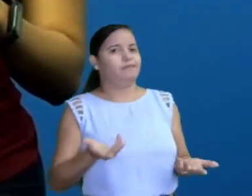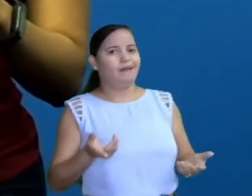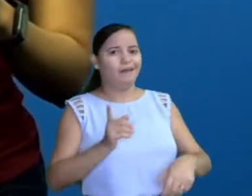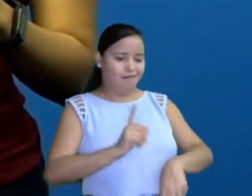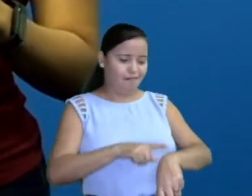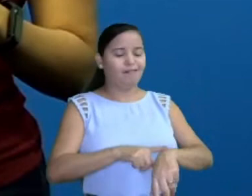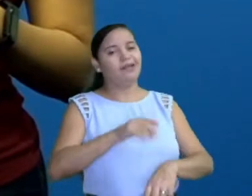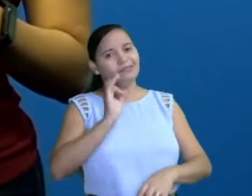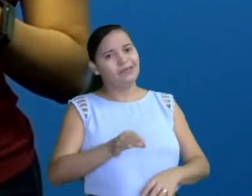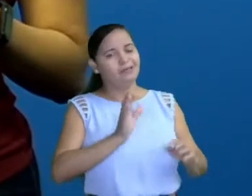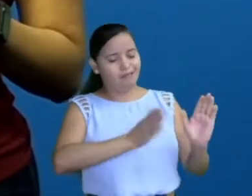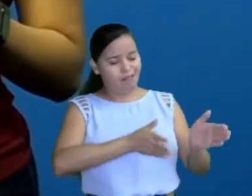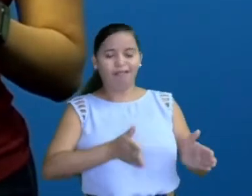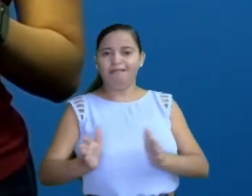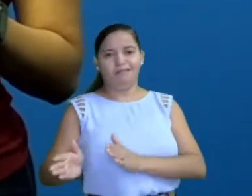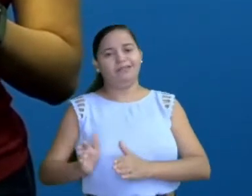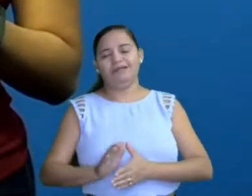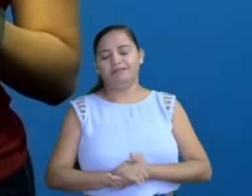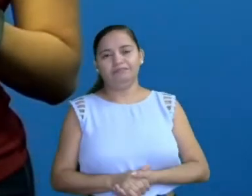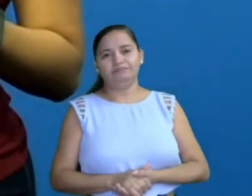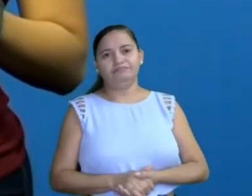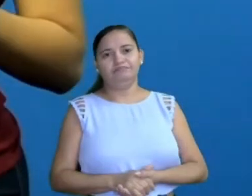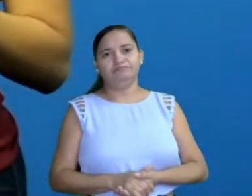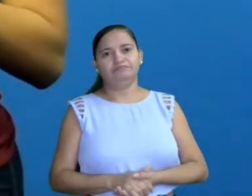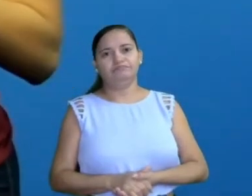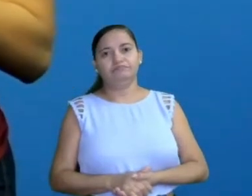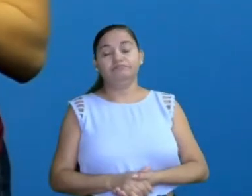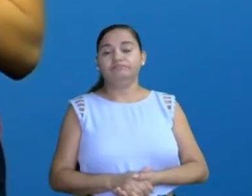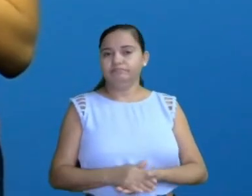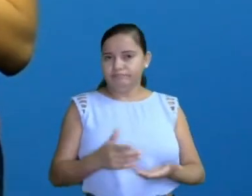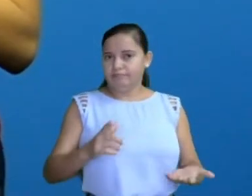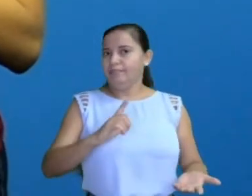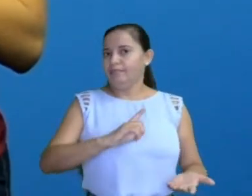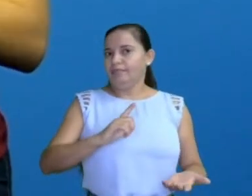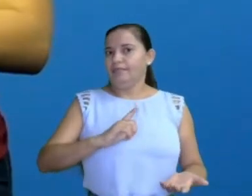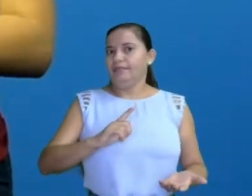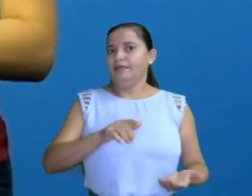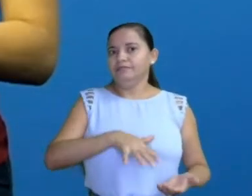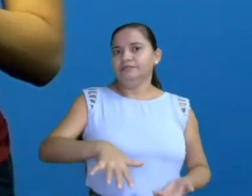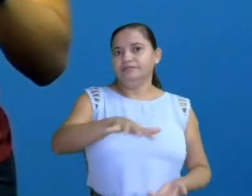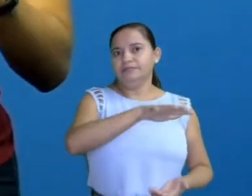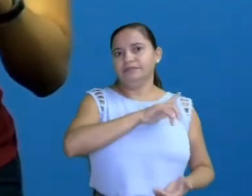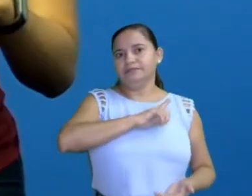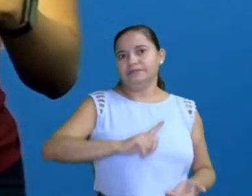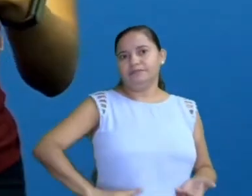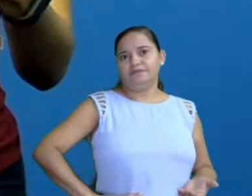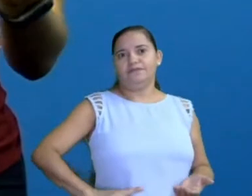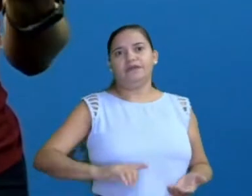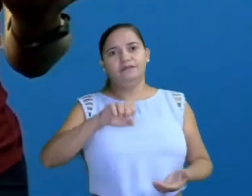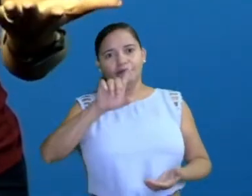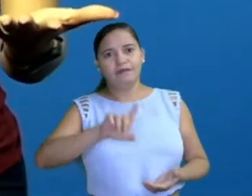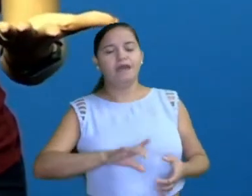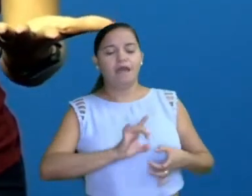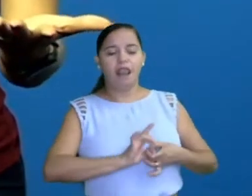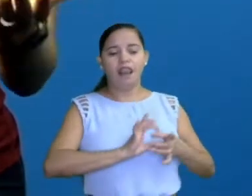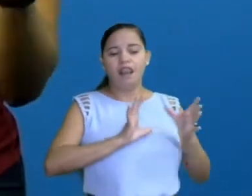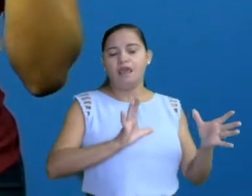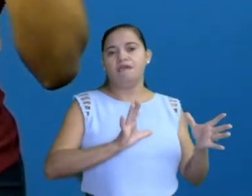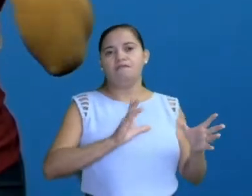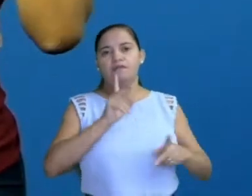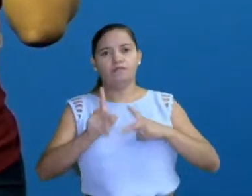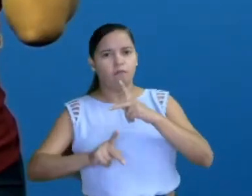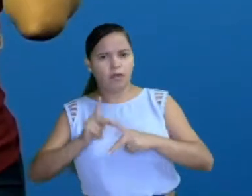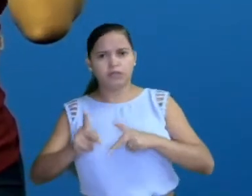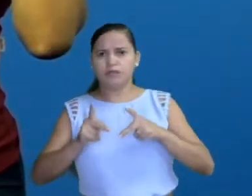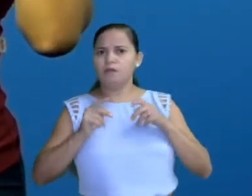ele tem horários de funcionamento, tá certo? Então, existem alguns espaços públicos que é de livre acesso à